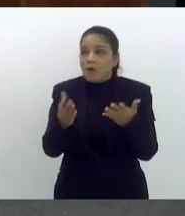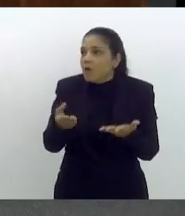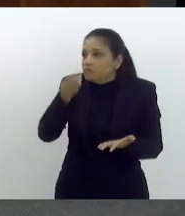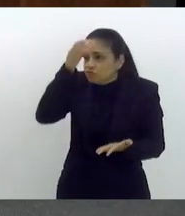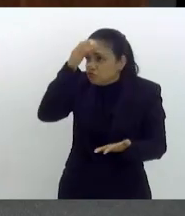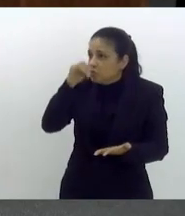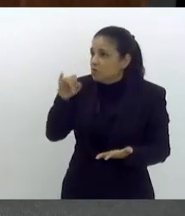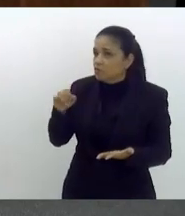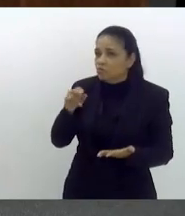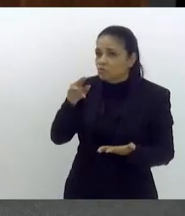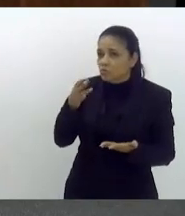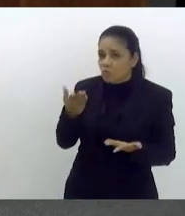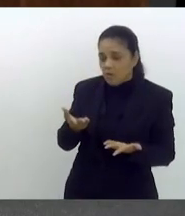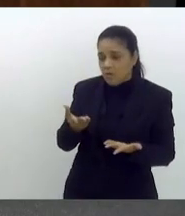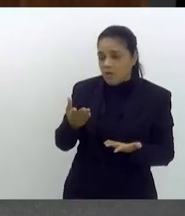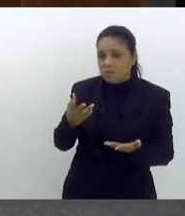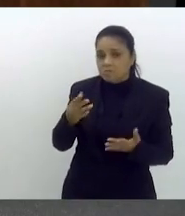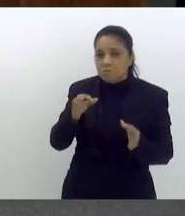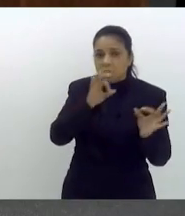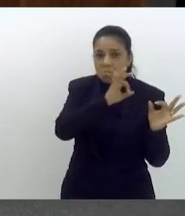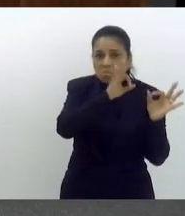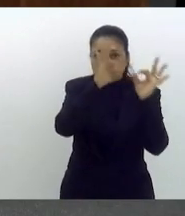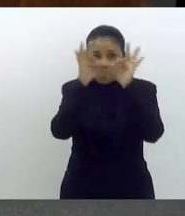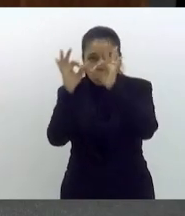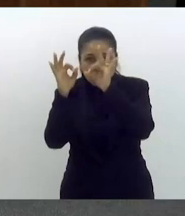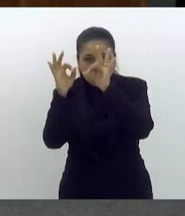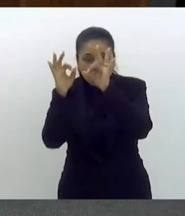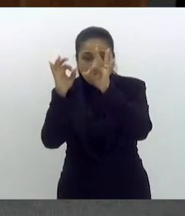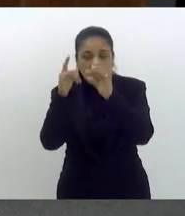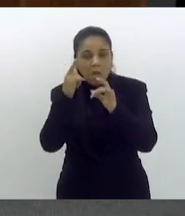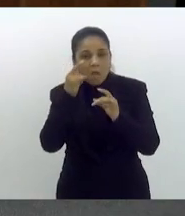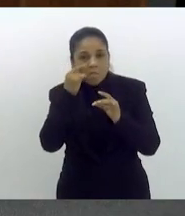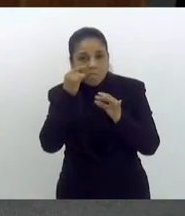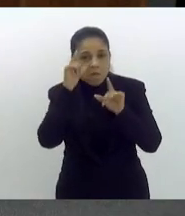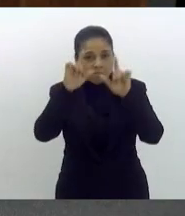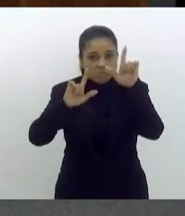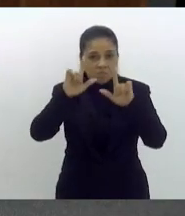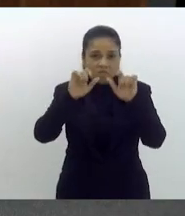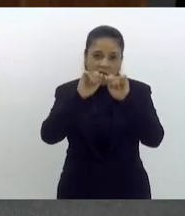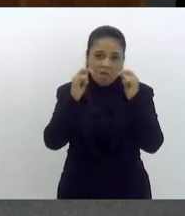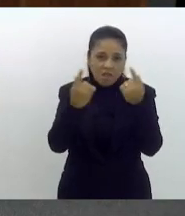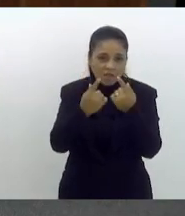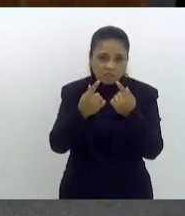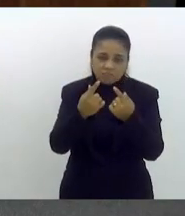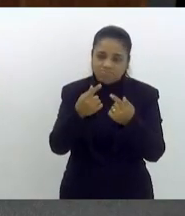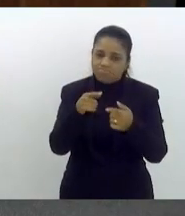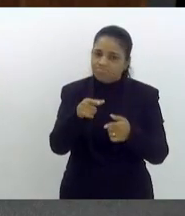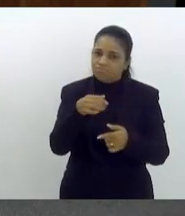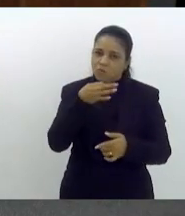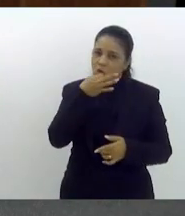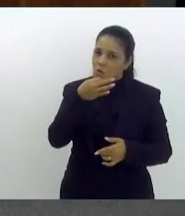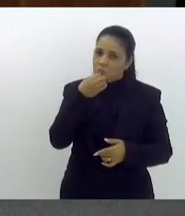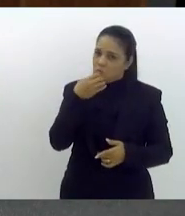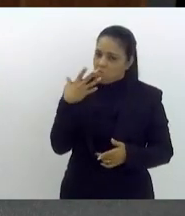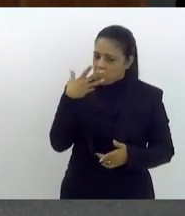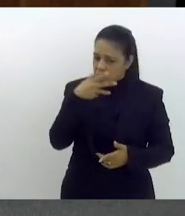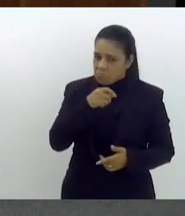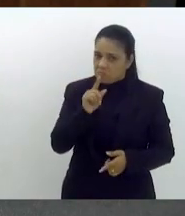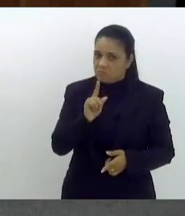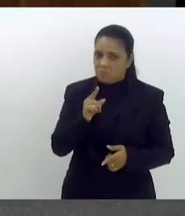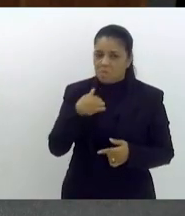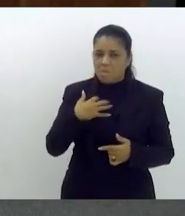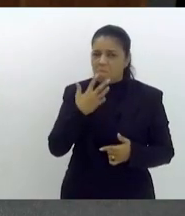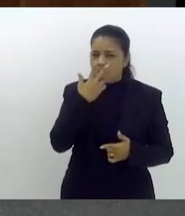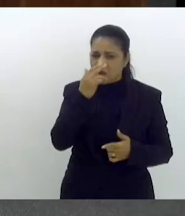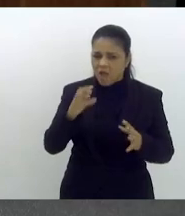as pessoas que assistem a TV alerj não acham bonito isso não isso Tá parecendo um